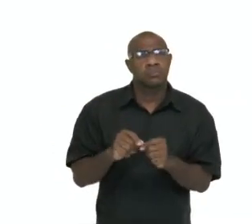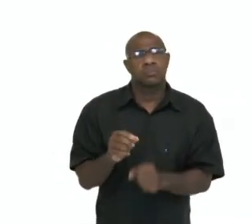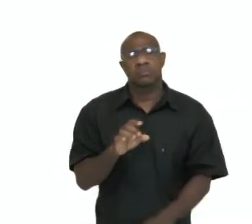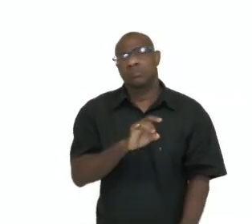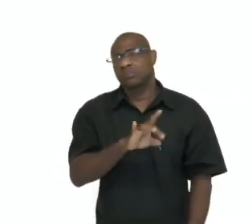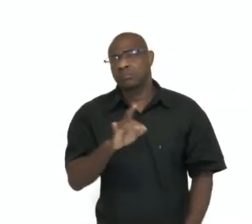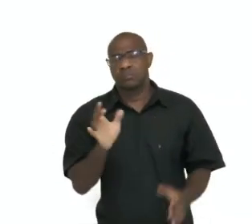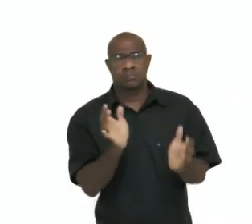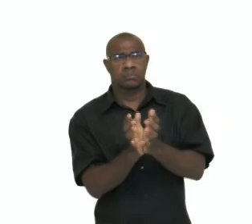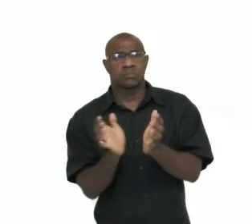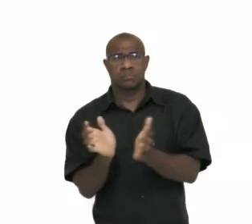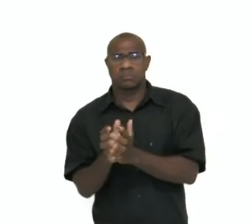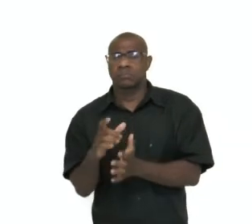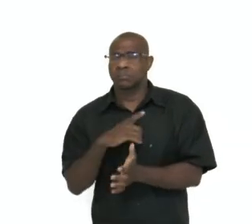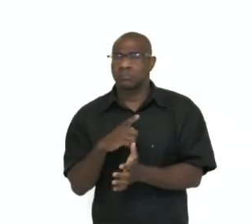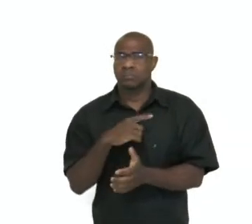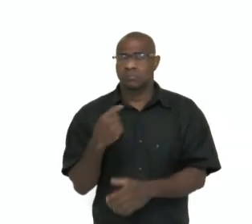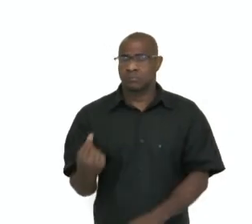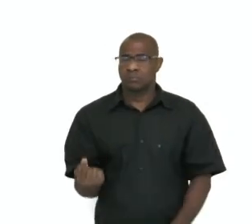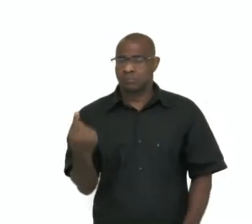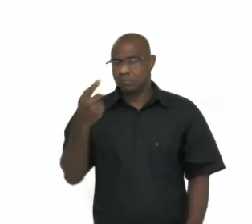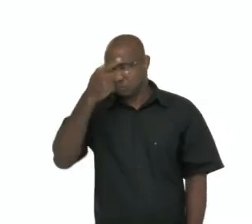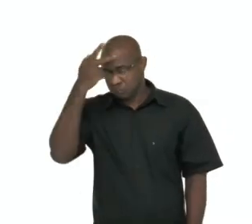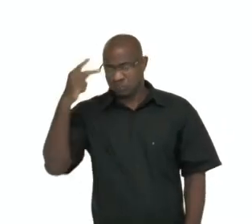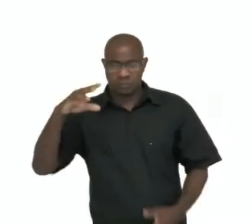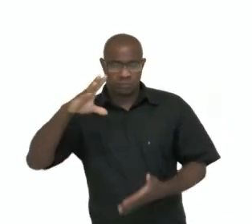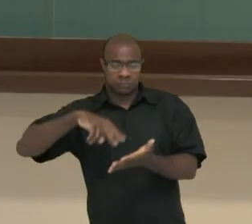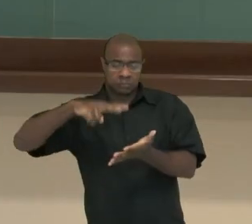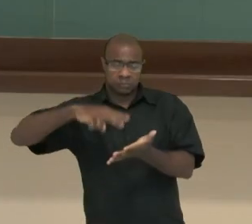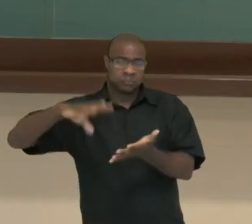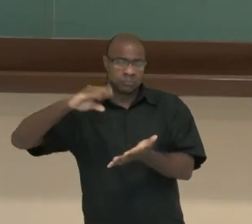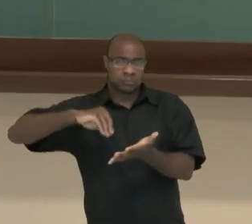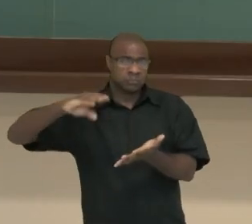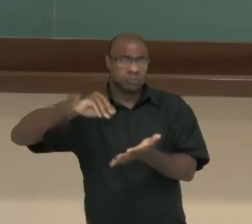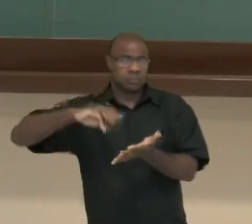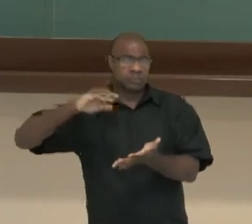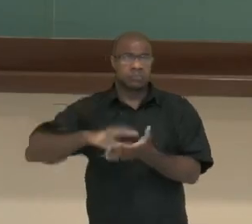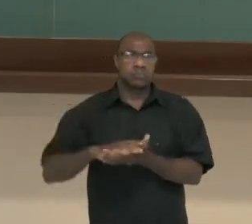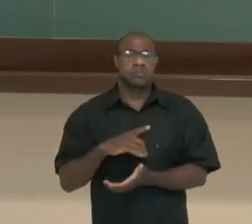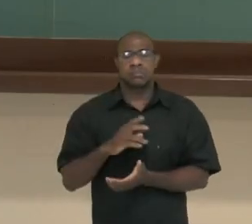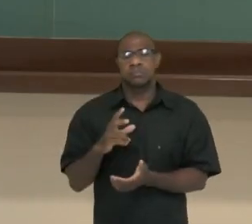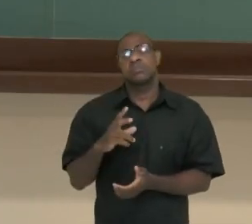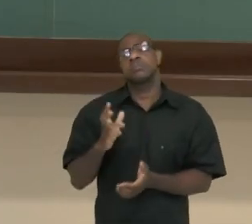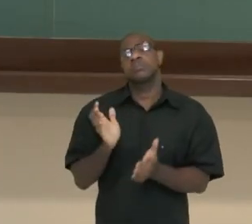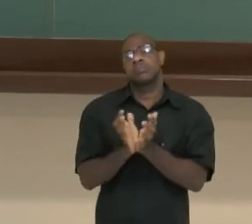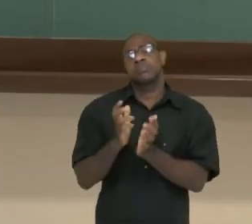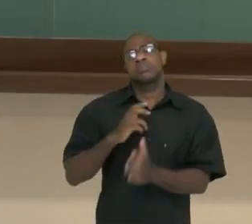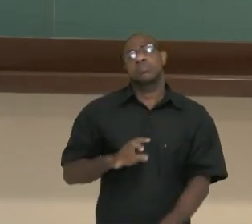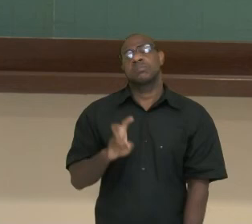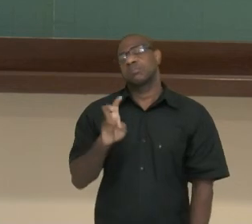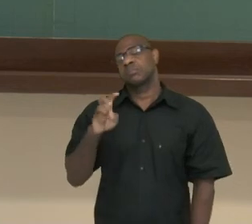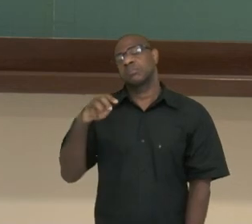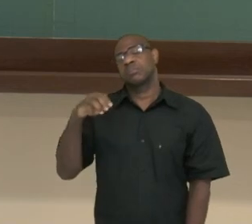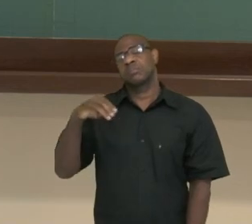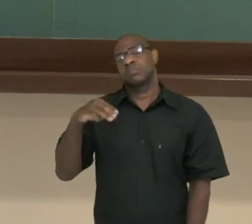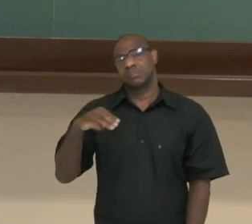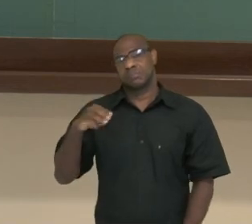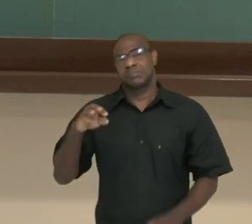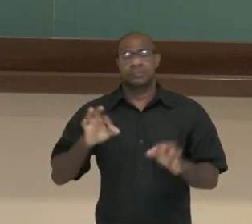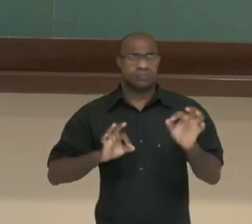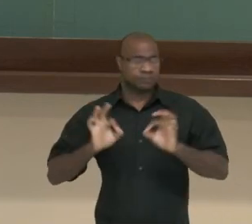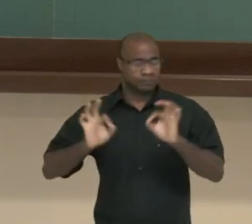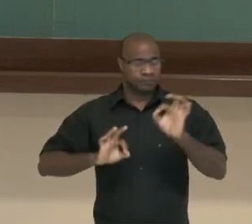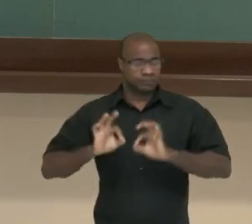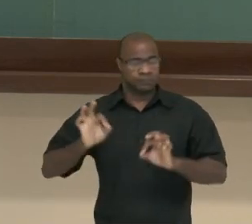grupo elegerá um relator e o grupo terá então cerca de 5 minutos de preparação, né?